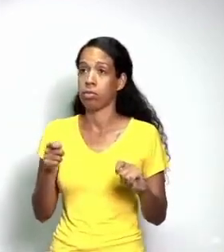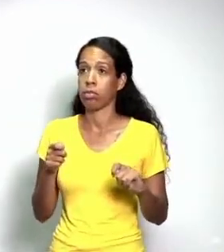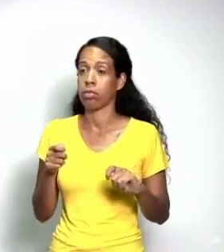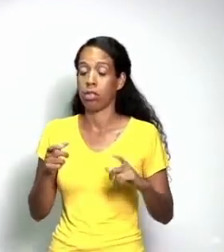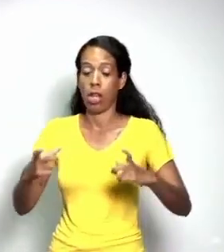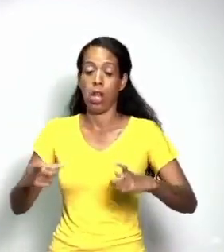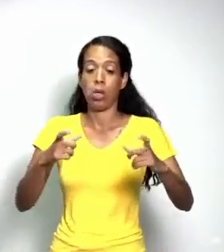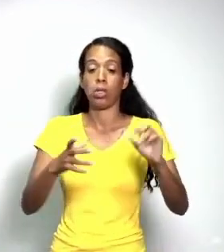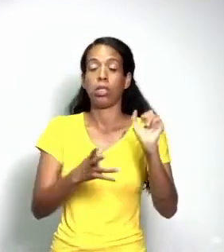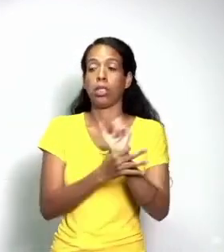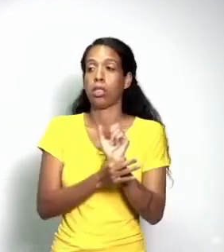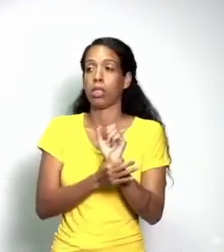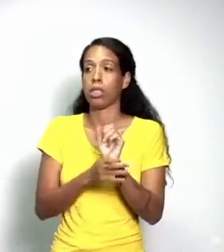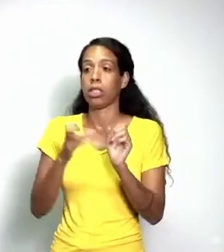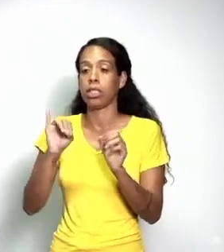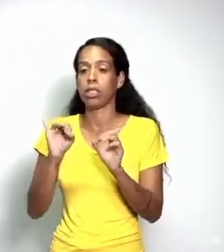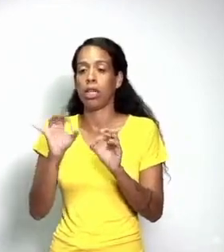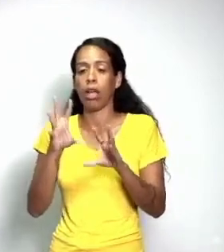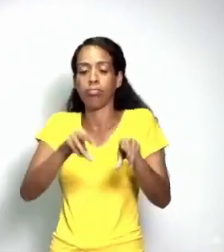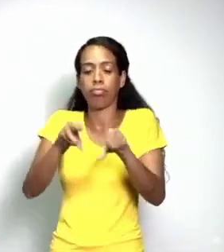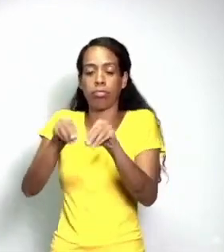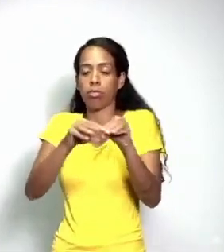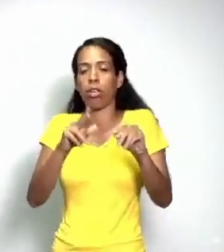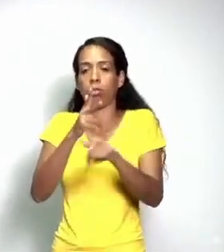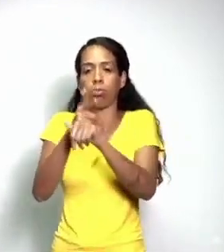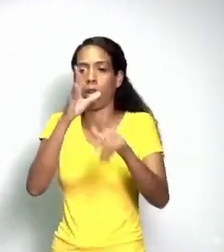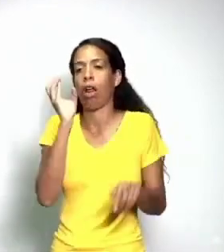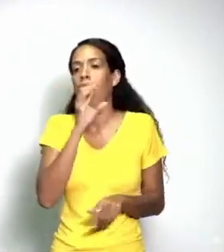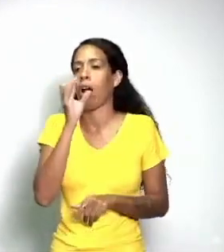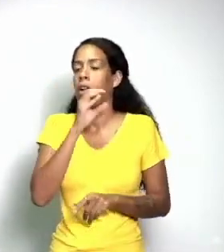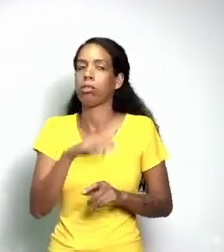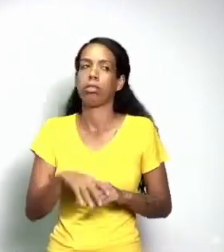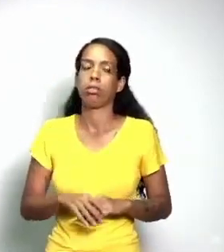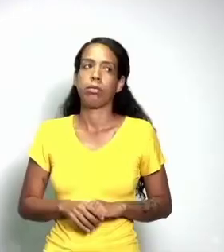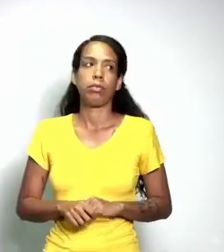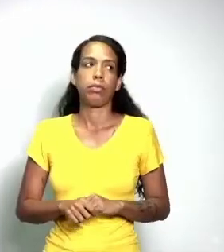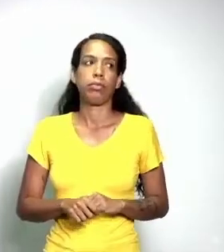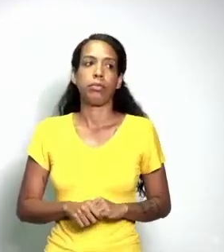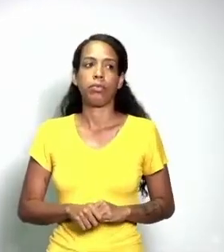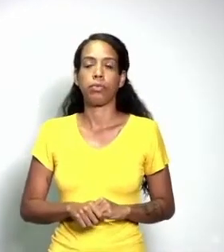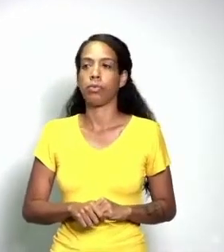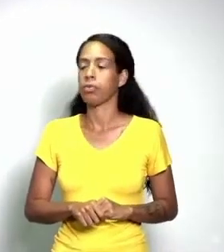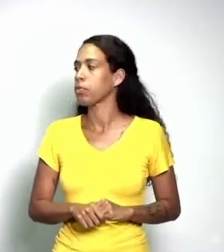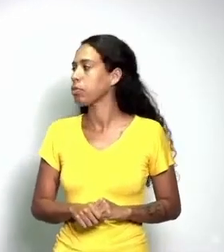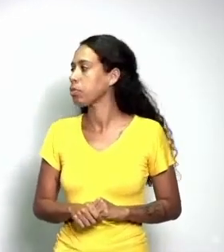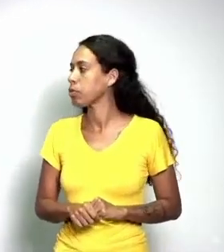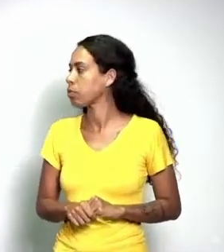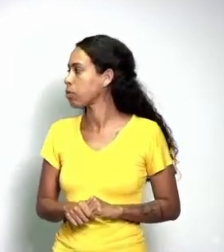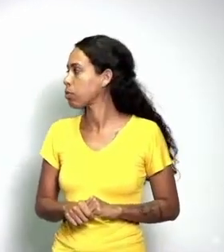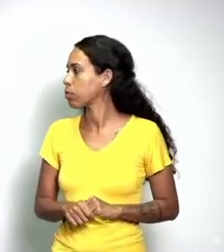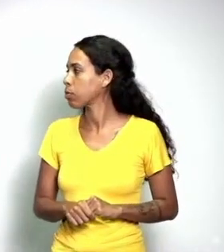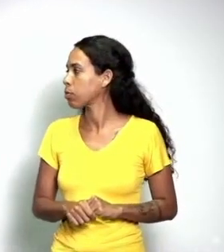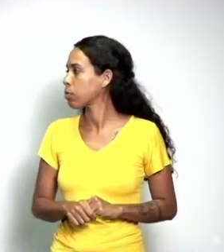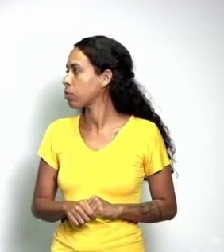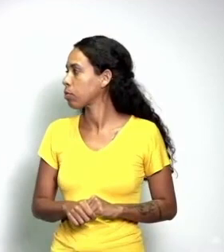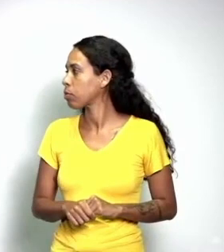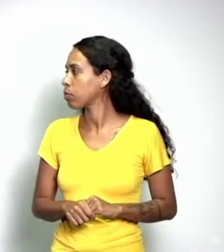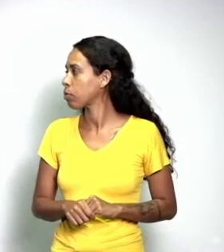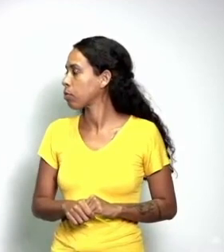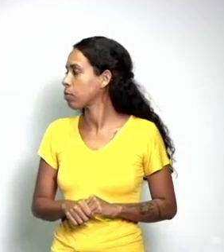algum lugar seguro quando a gente for mexer com câmera rapidamente. Aí, aqui, eu mostrei o Leozinho